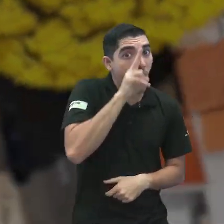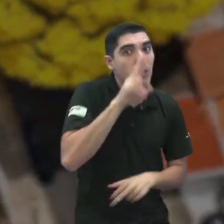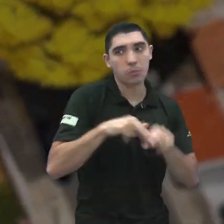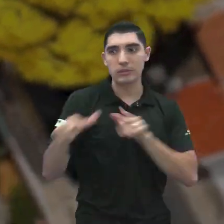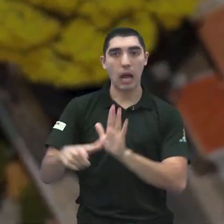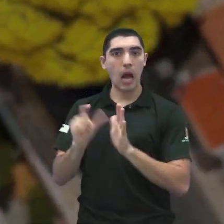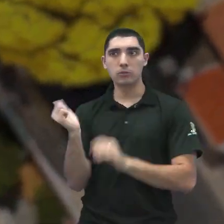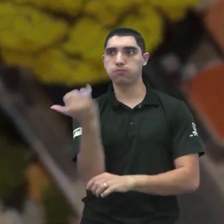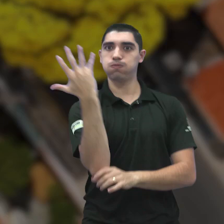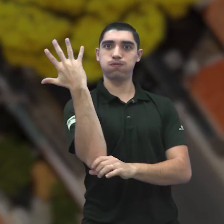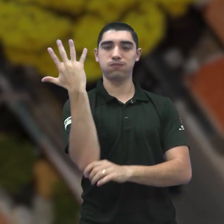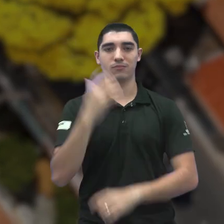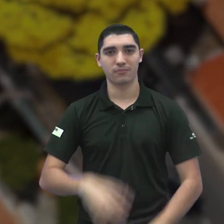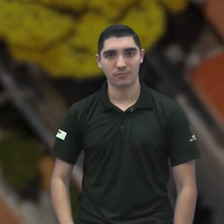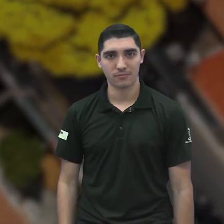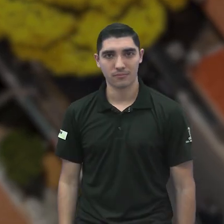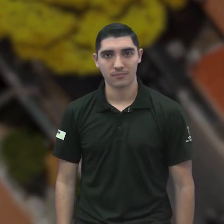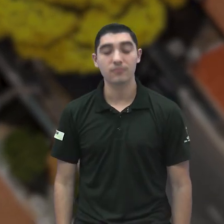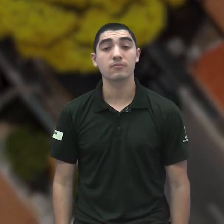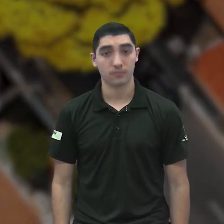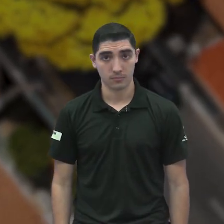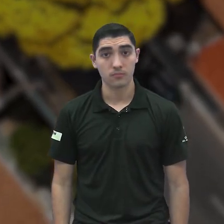da intensidade do inverno.